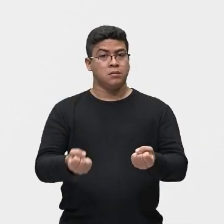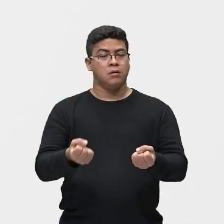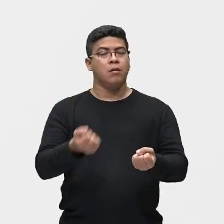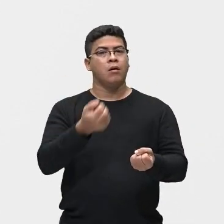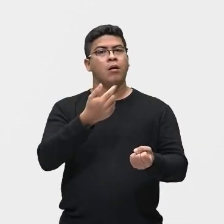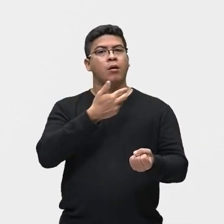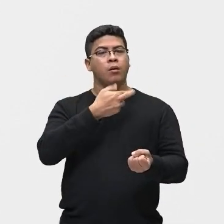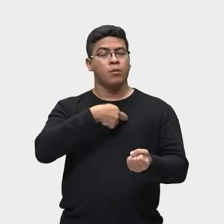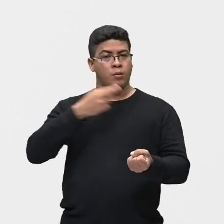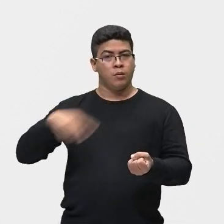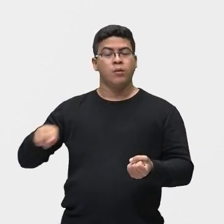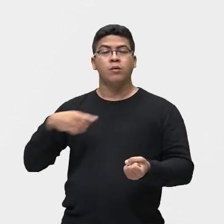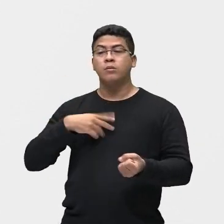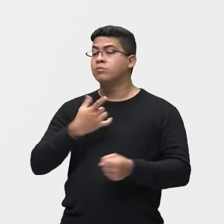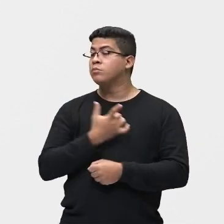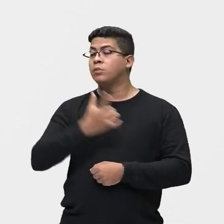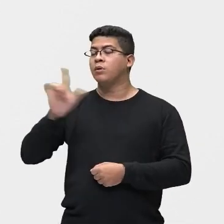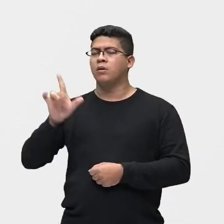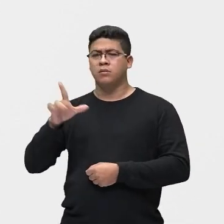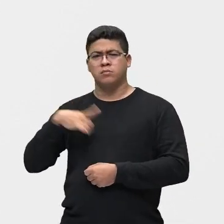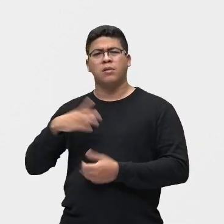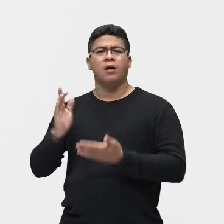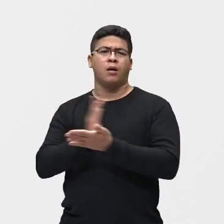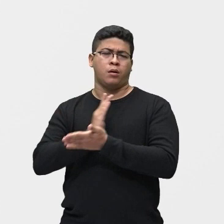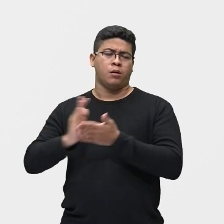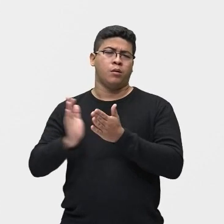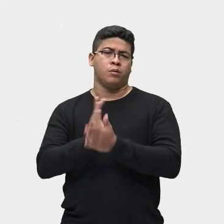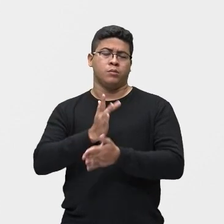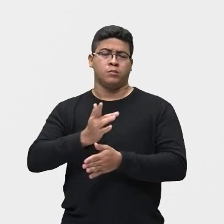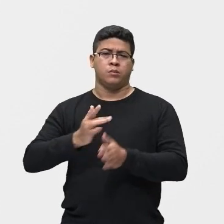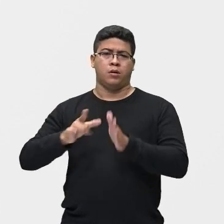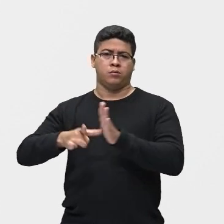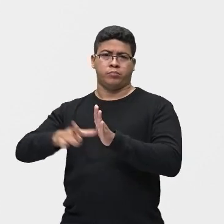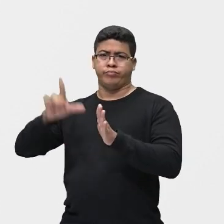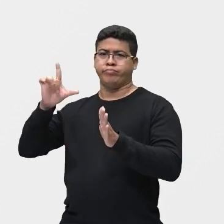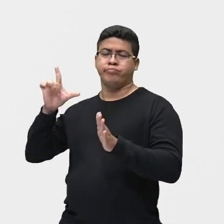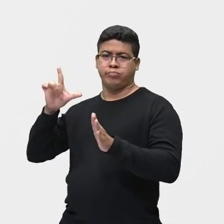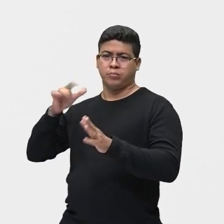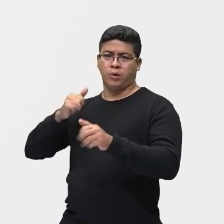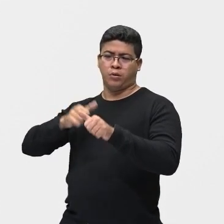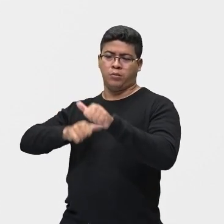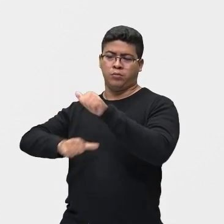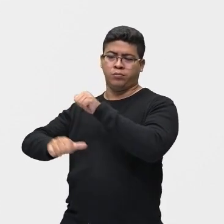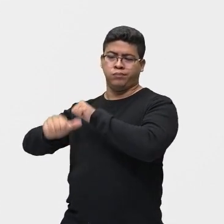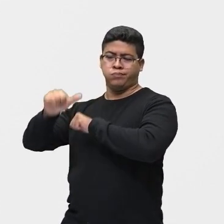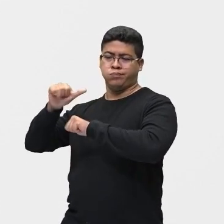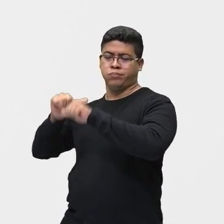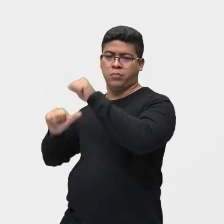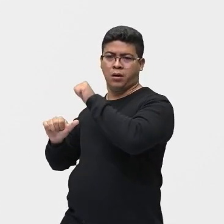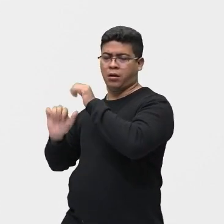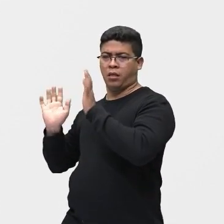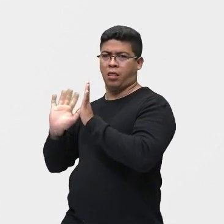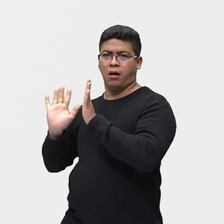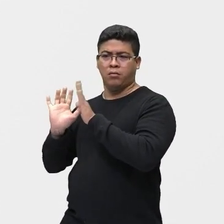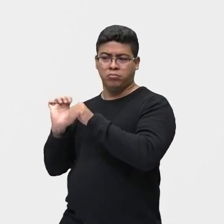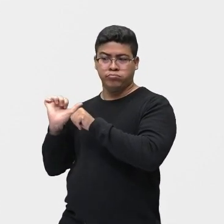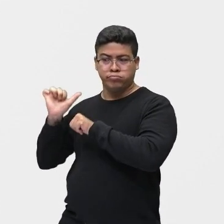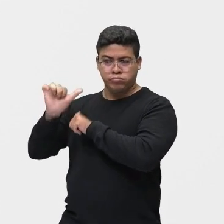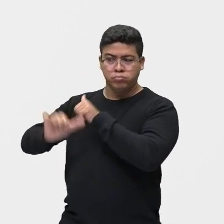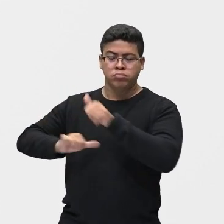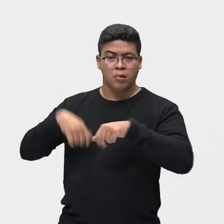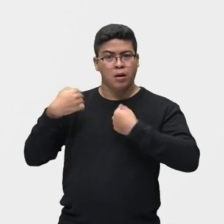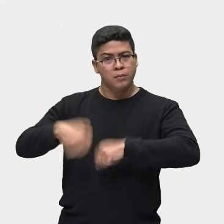meio aos avanços e retrocessos, ele acredita que o mundo está atualmente vivendo uma crise de